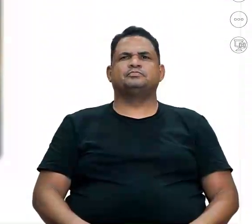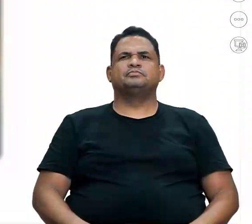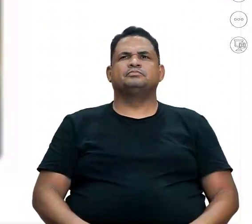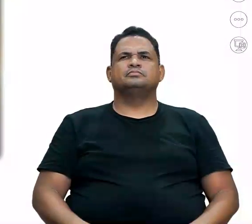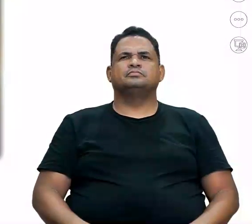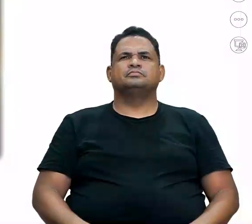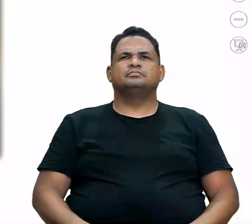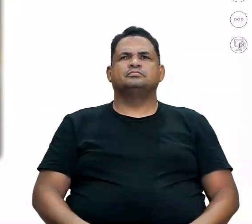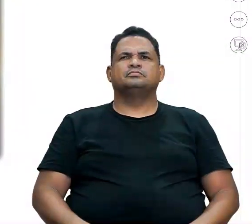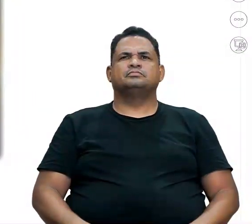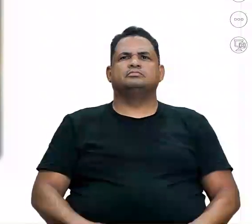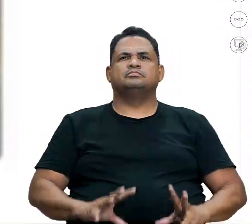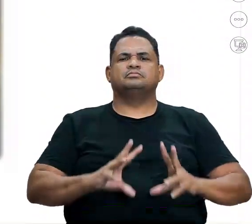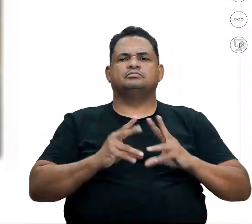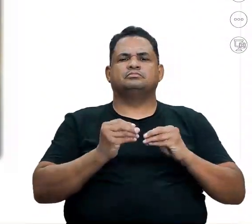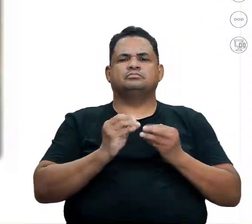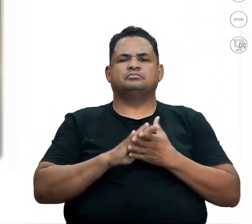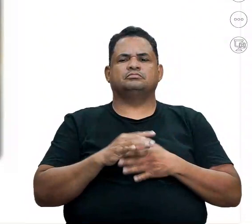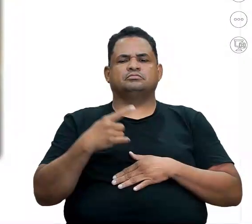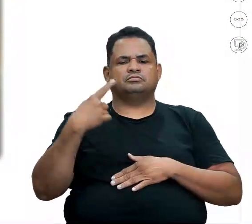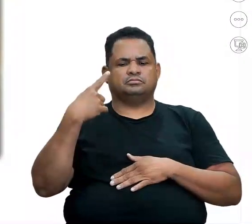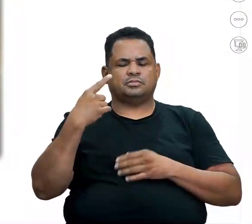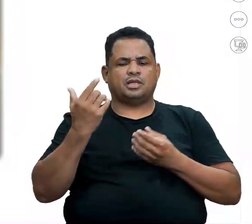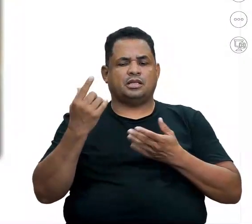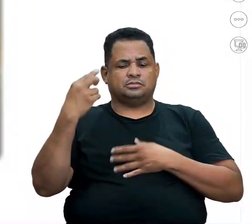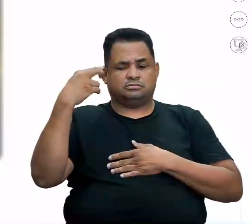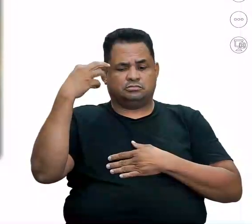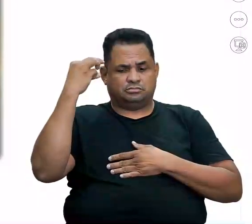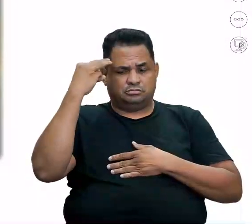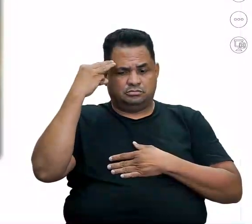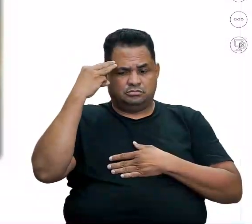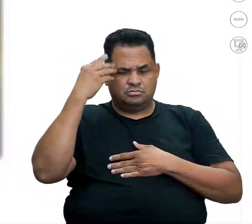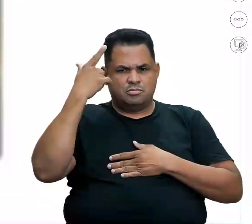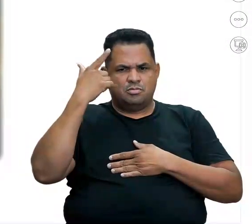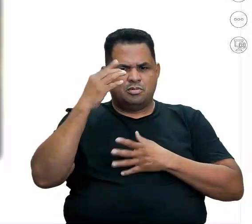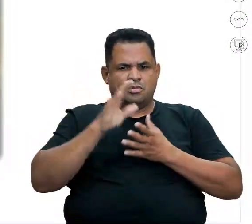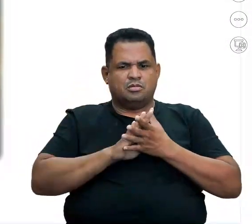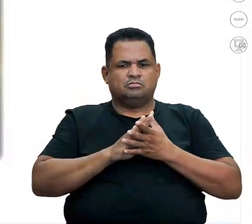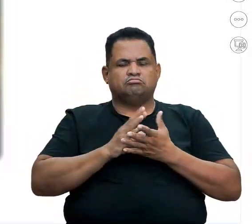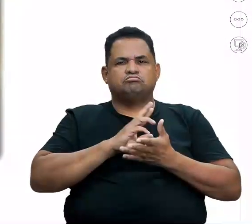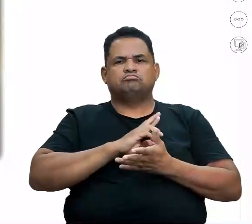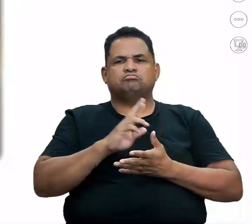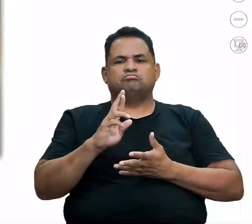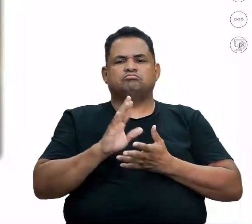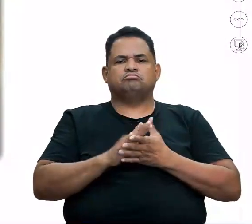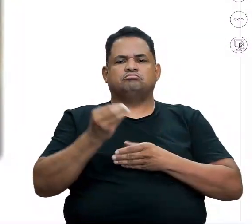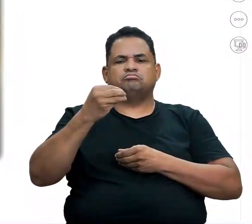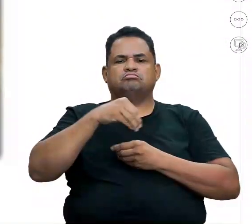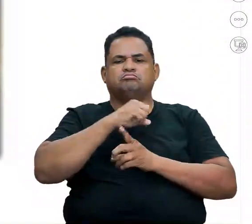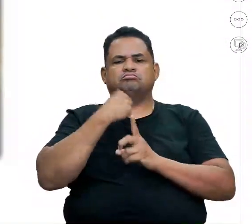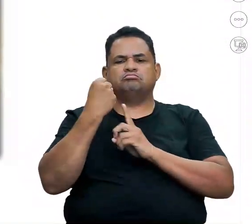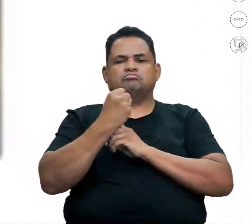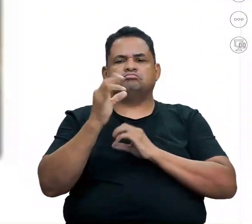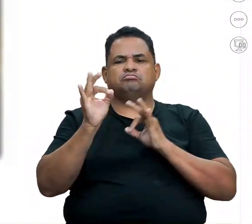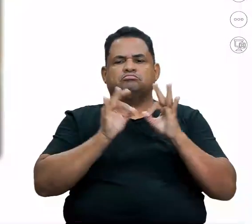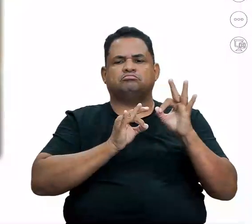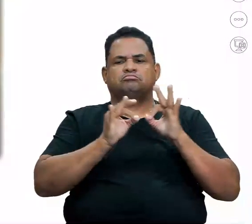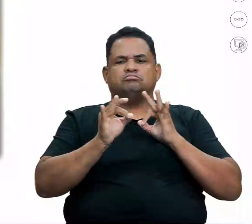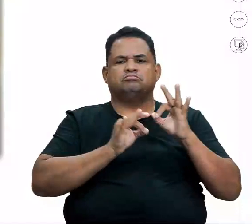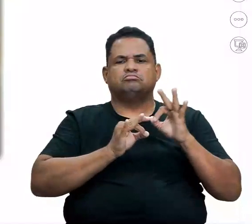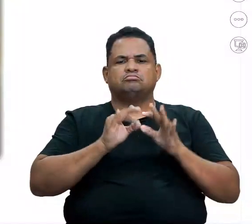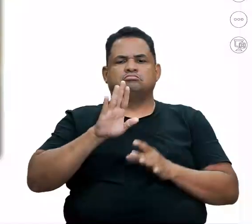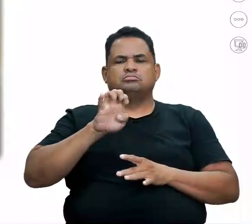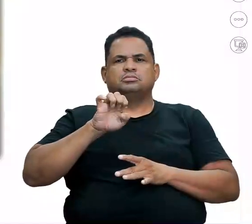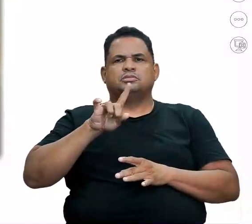Então, tudo isso que está na sua mente sobre essa religião e sobre outras questões dentro da sociedade foi um estereótipo. É